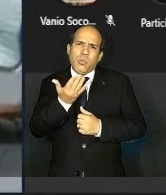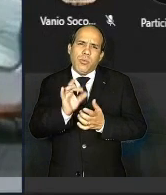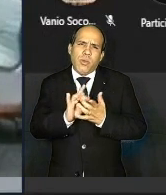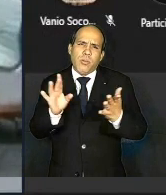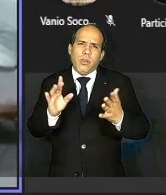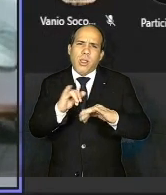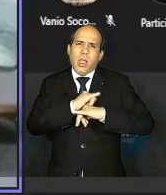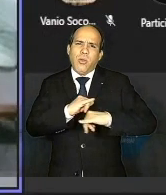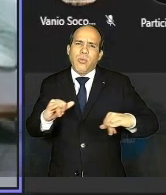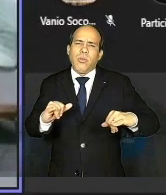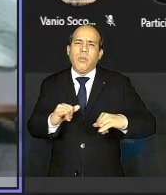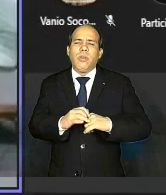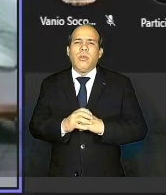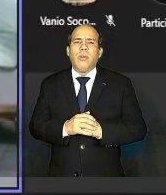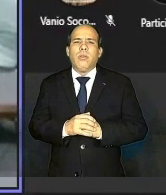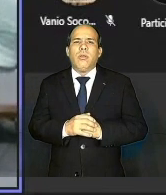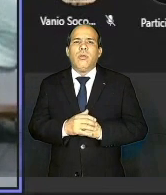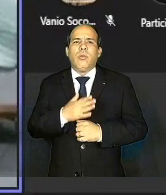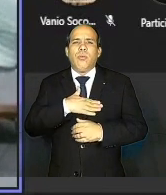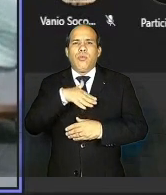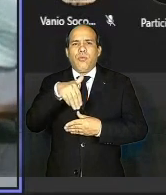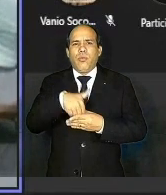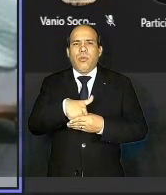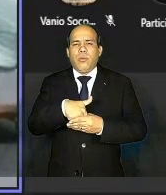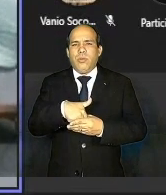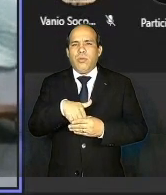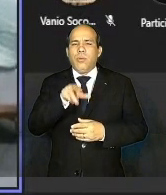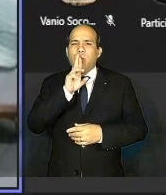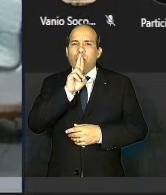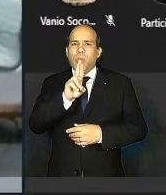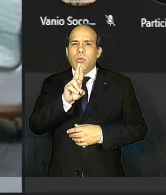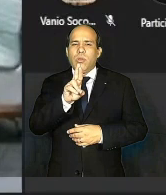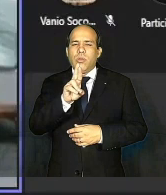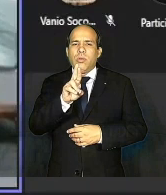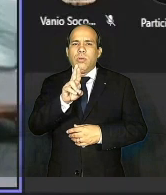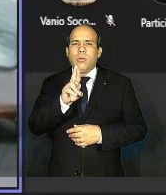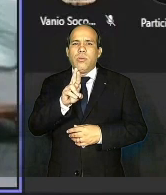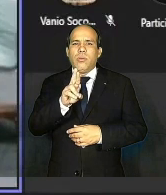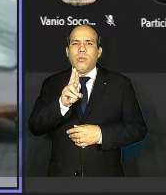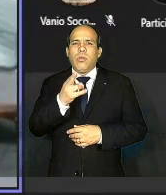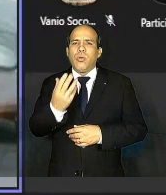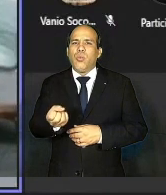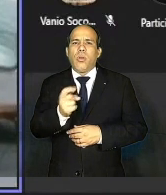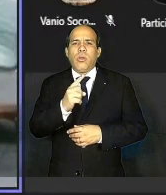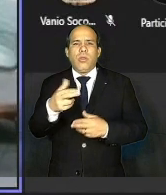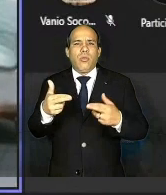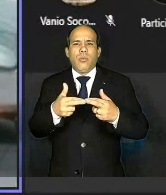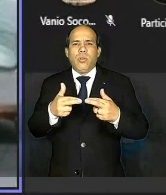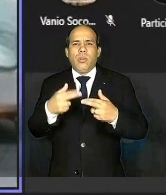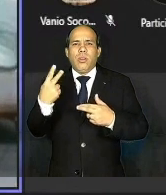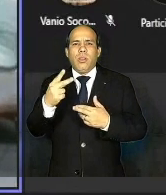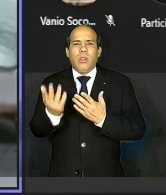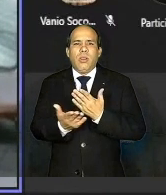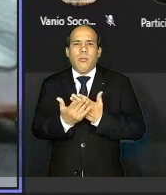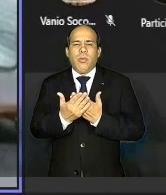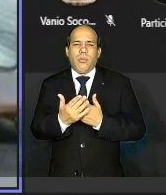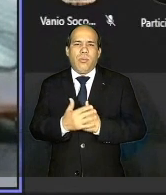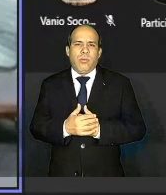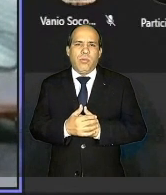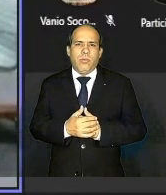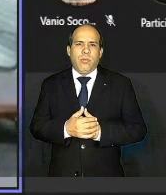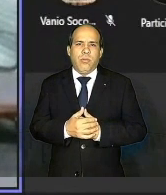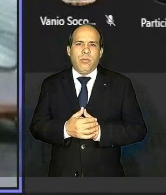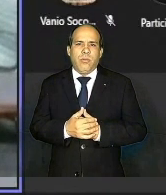seguradora. Presidente, então aqui eu também vou tomar a liberdade de anunciar o meu voto, o resultado dispositivo,